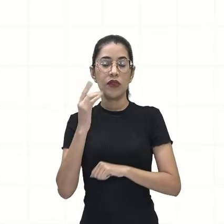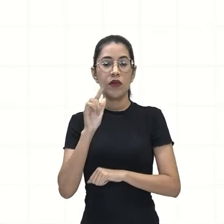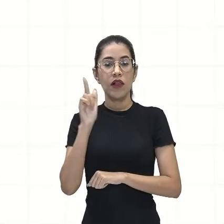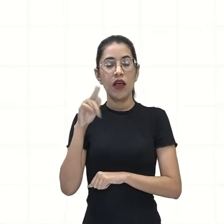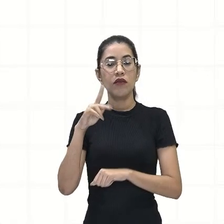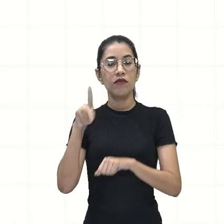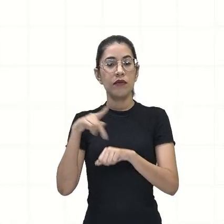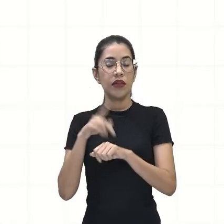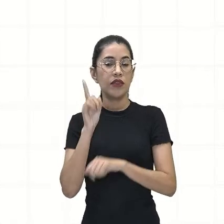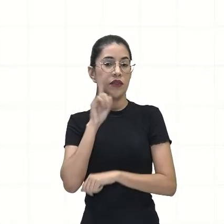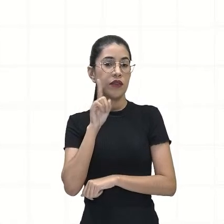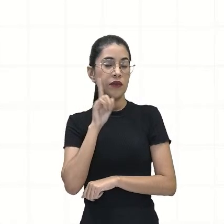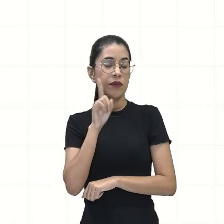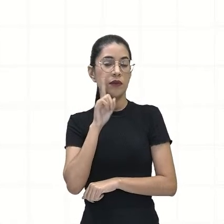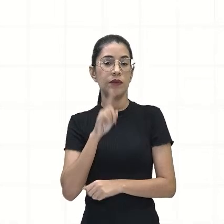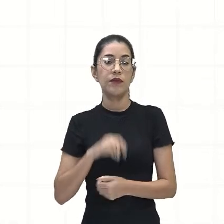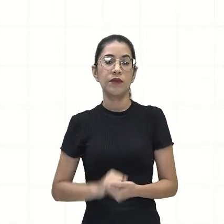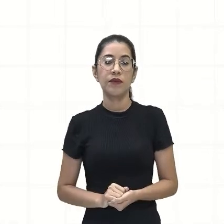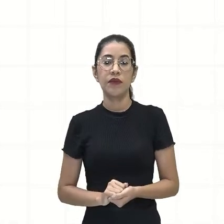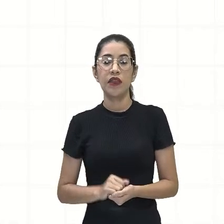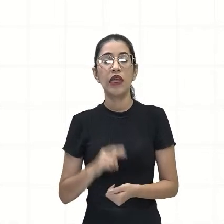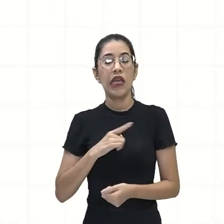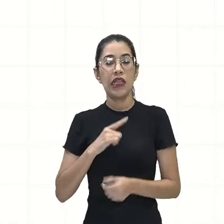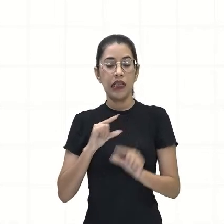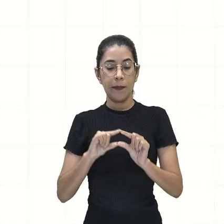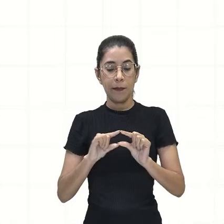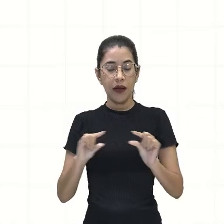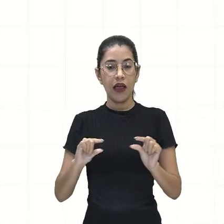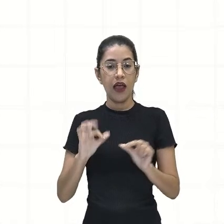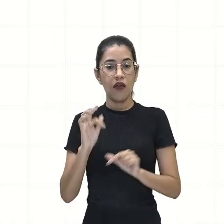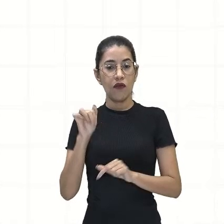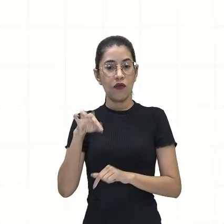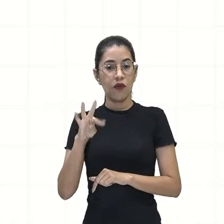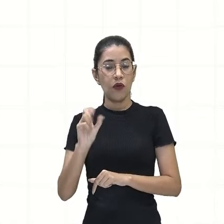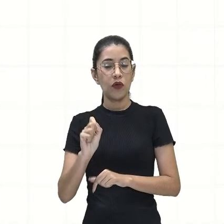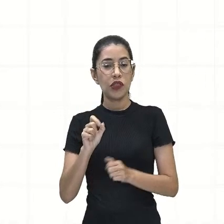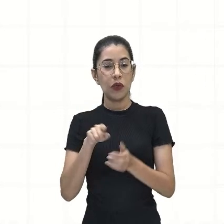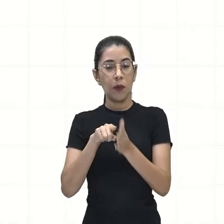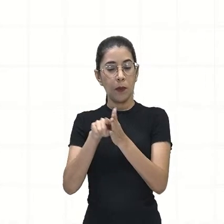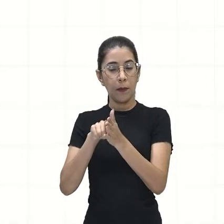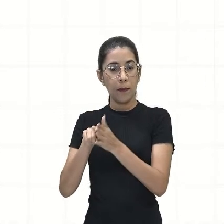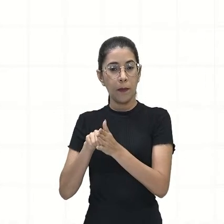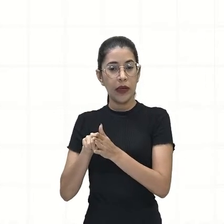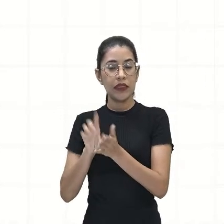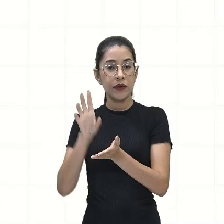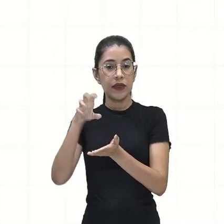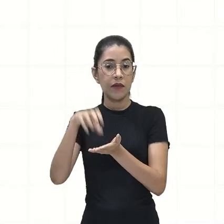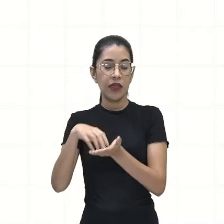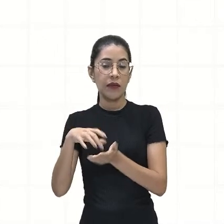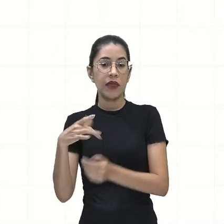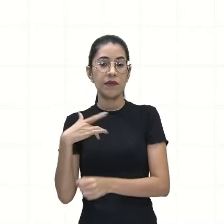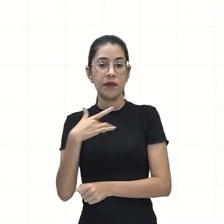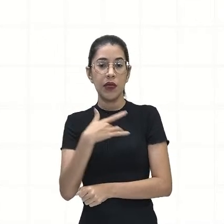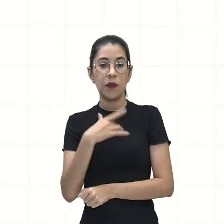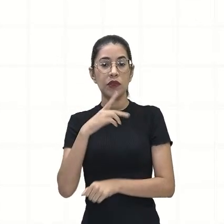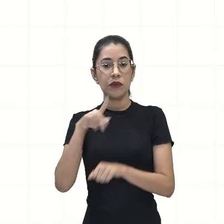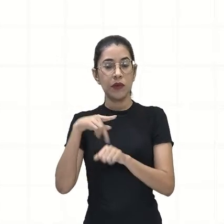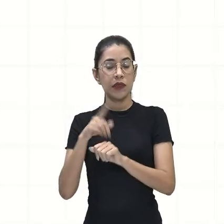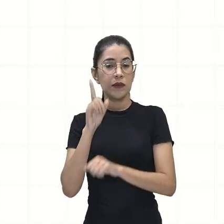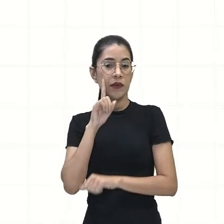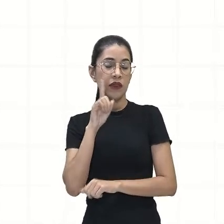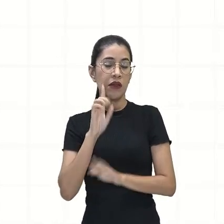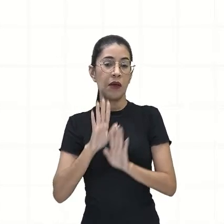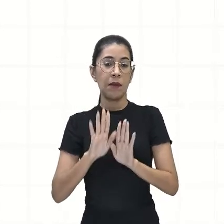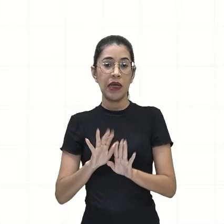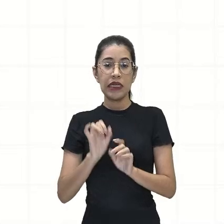Flórida. Tem a fonte de pesquisa aqui, ó, que são dos dados do Departamento de Saúde da Flórida. Porém,